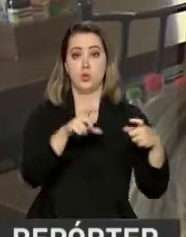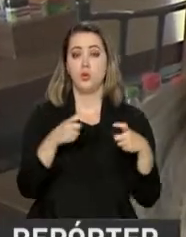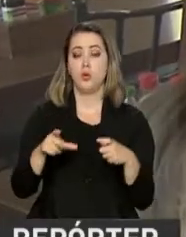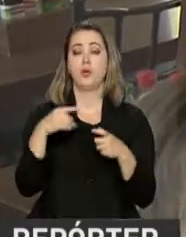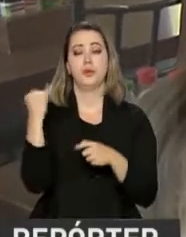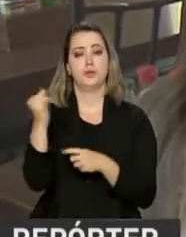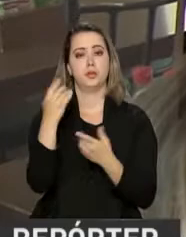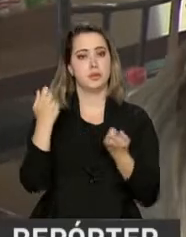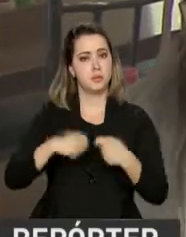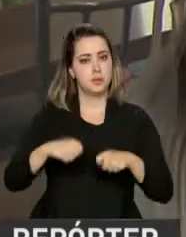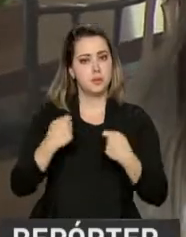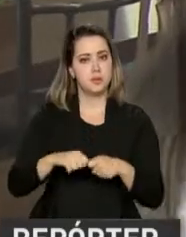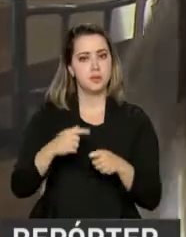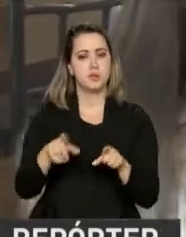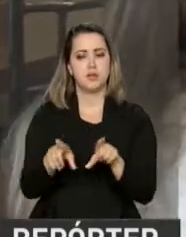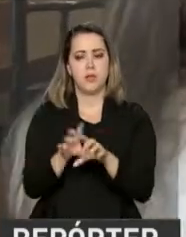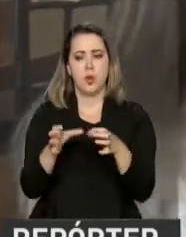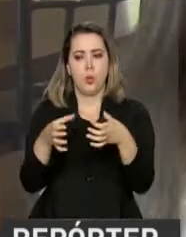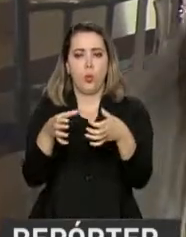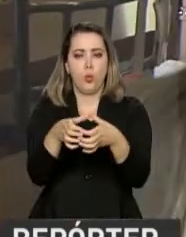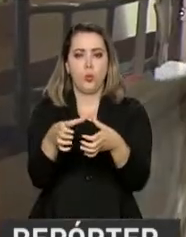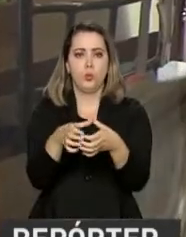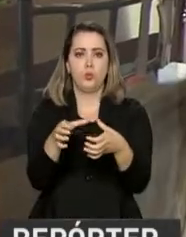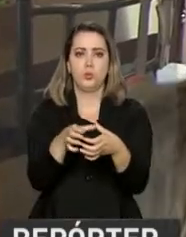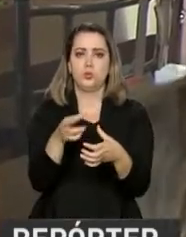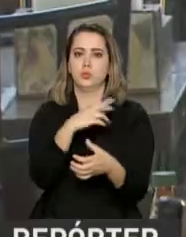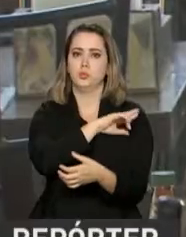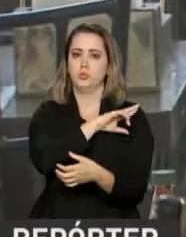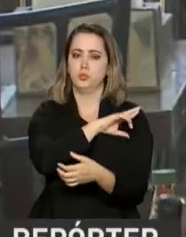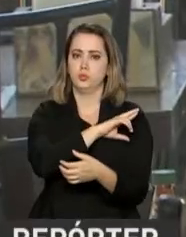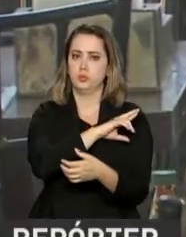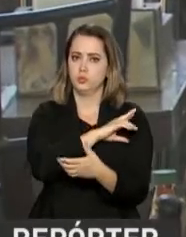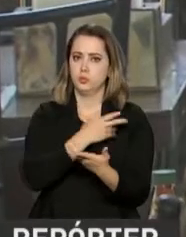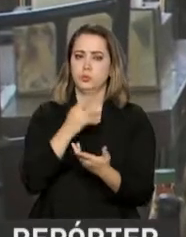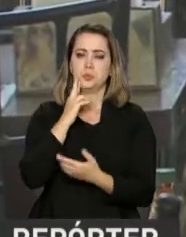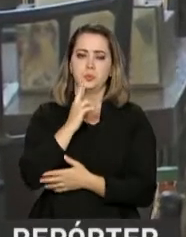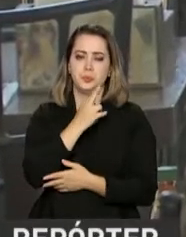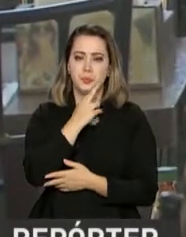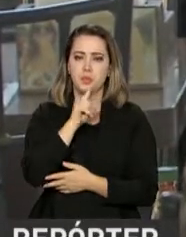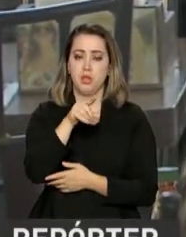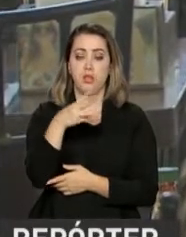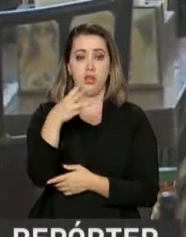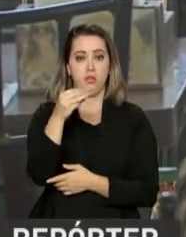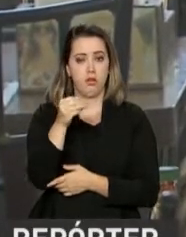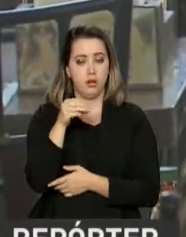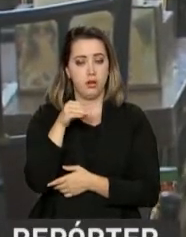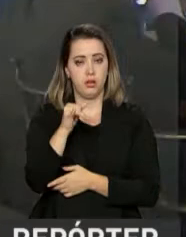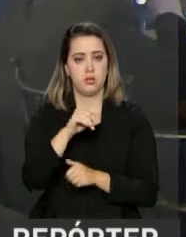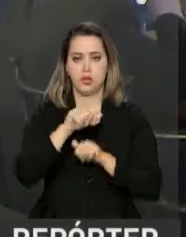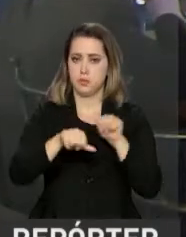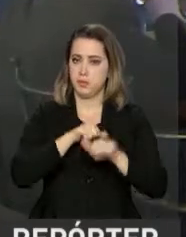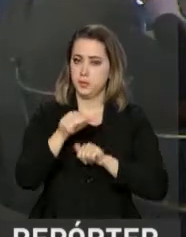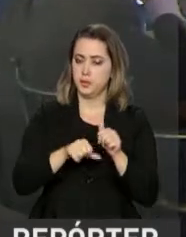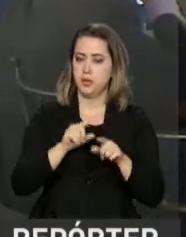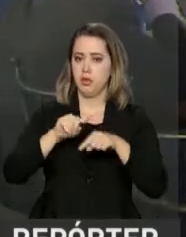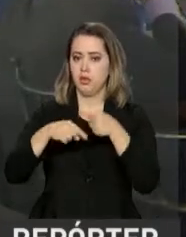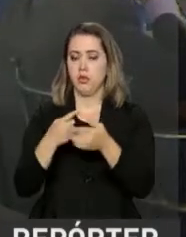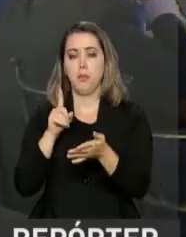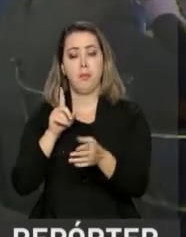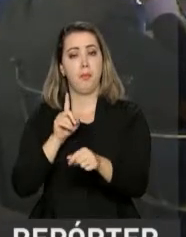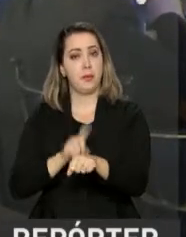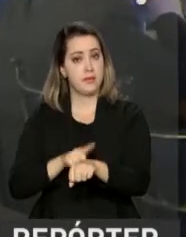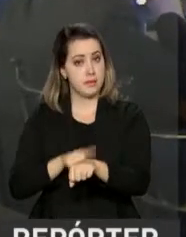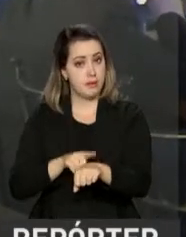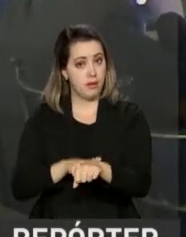associações que representam o setor de entretenimento eles têm 30 dias para se adequarem depois desse prazo o estabelecimento